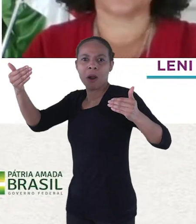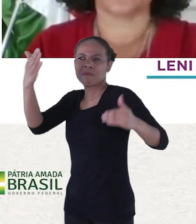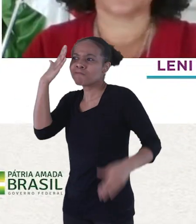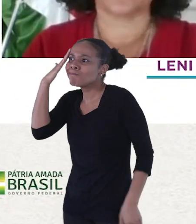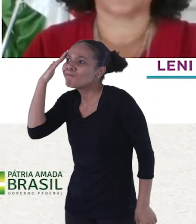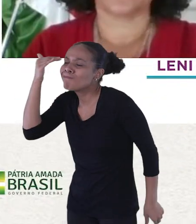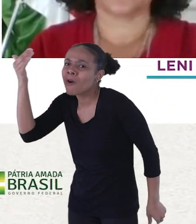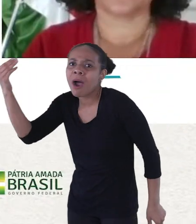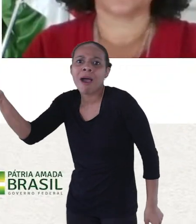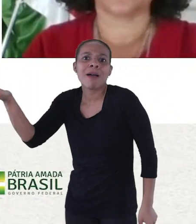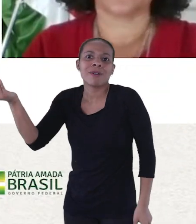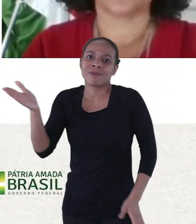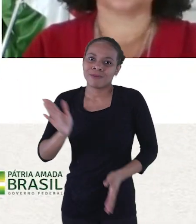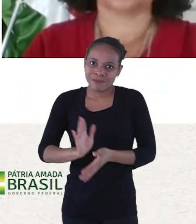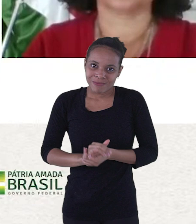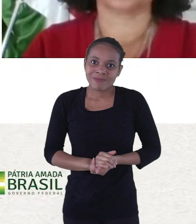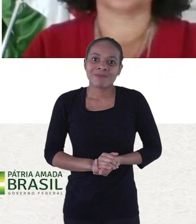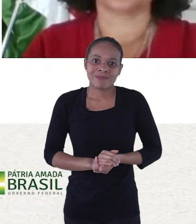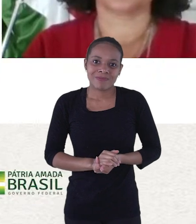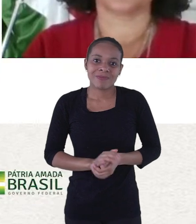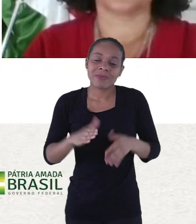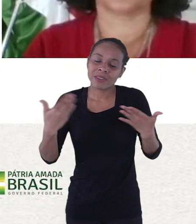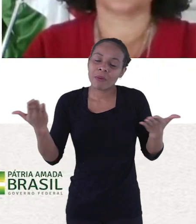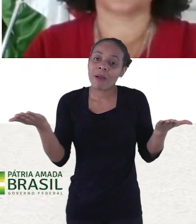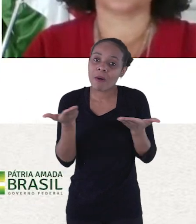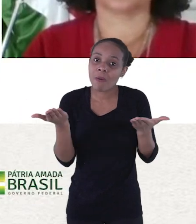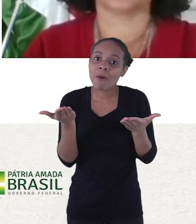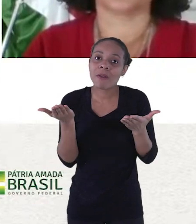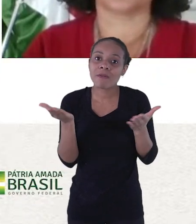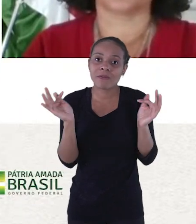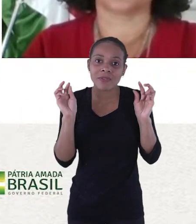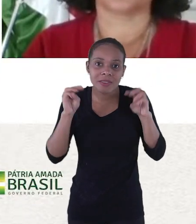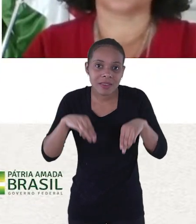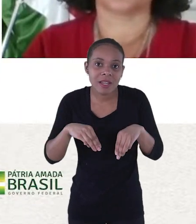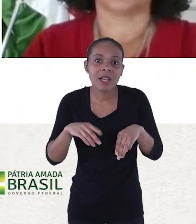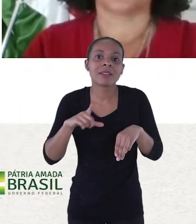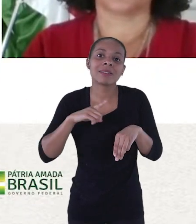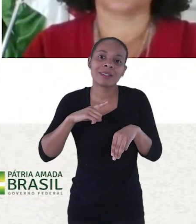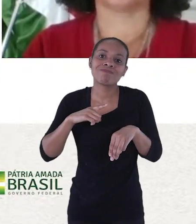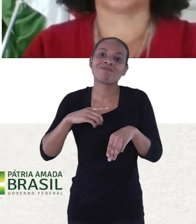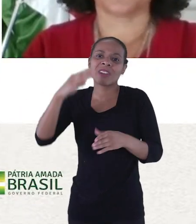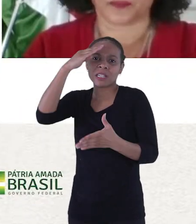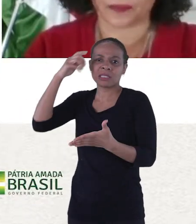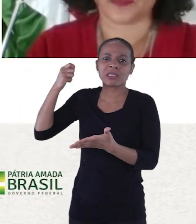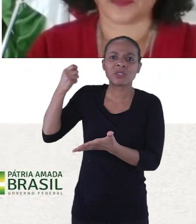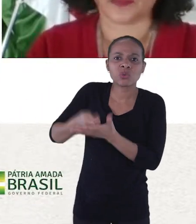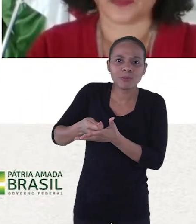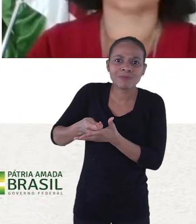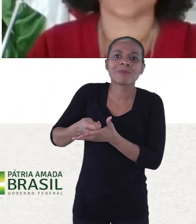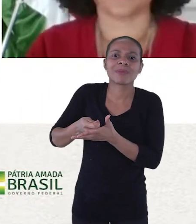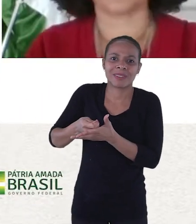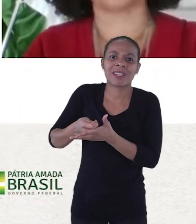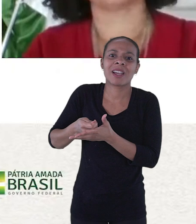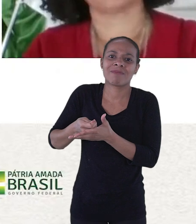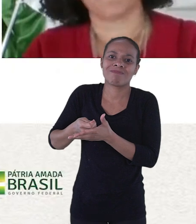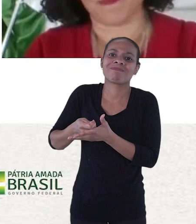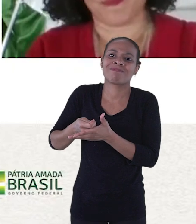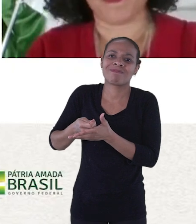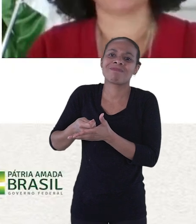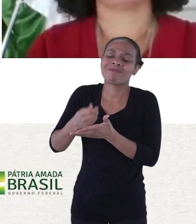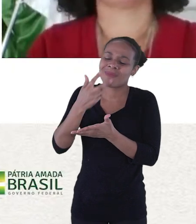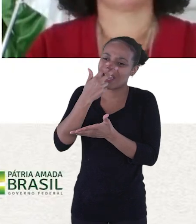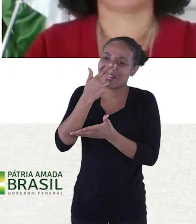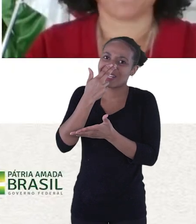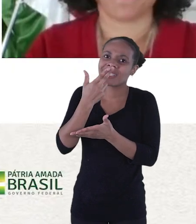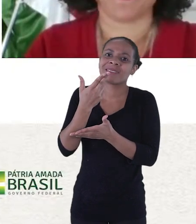concluir, França, a ditadura militar acabou de colocar a pá de cal na Carolina.